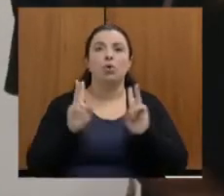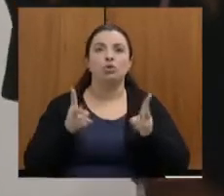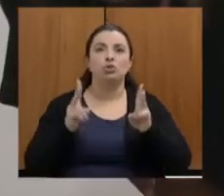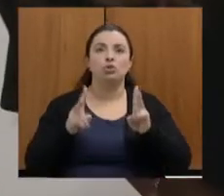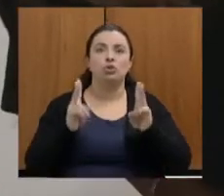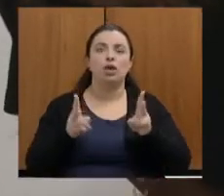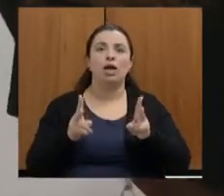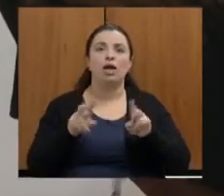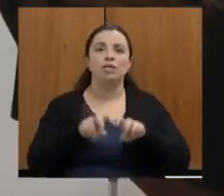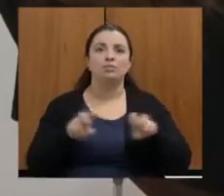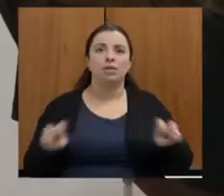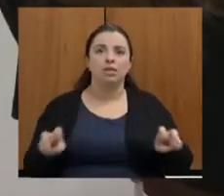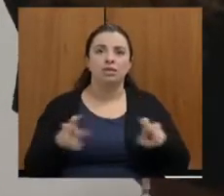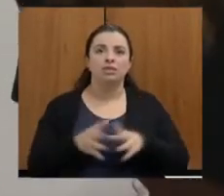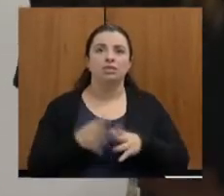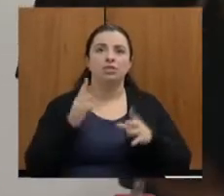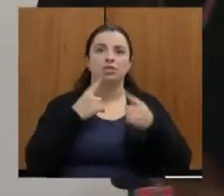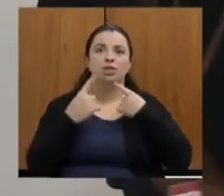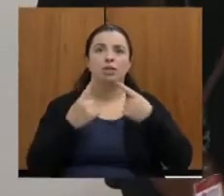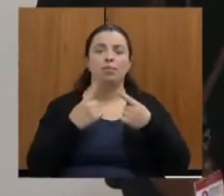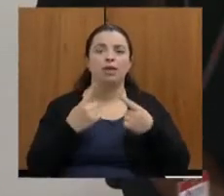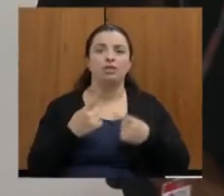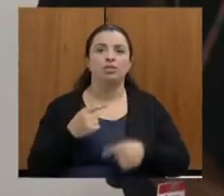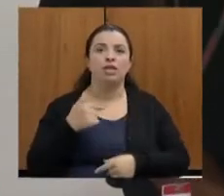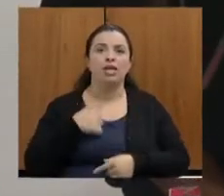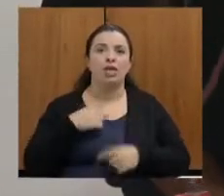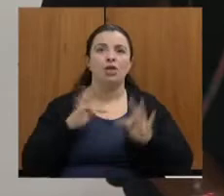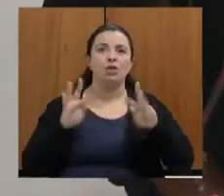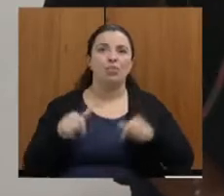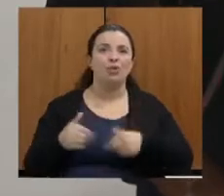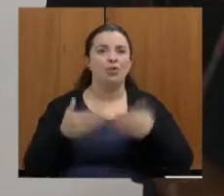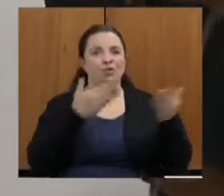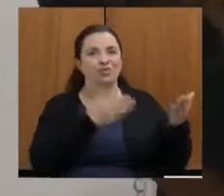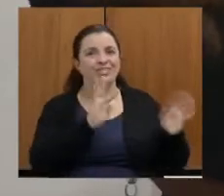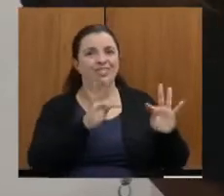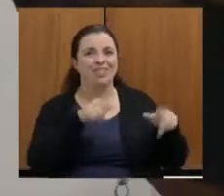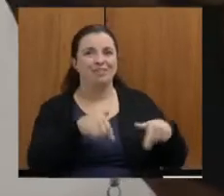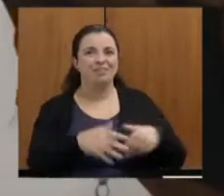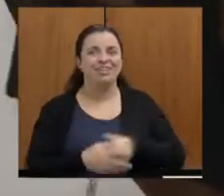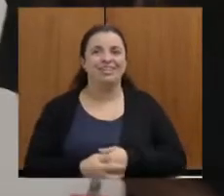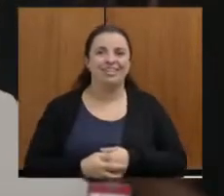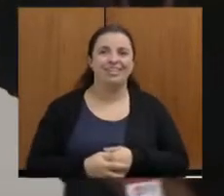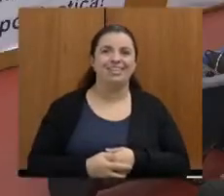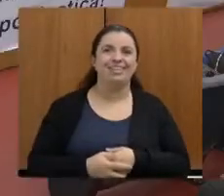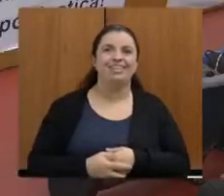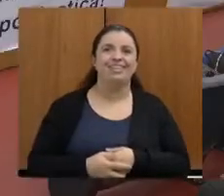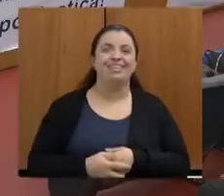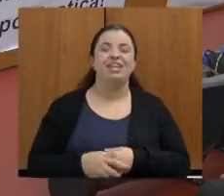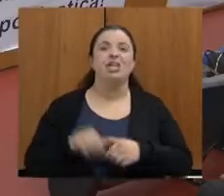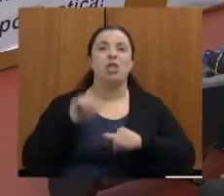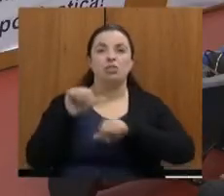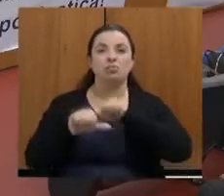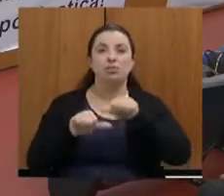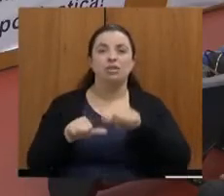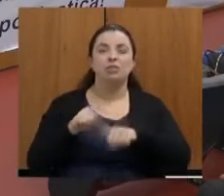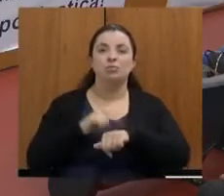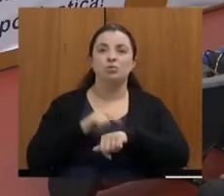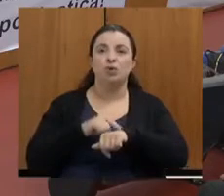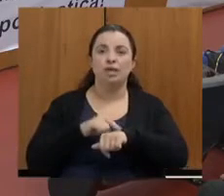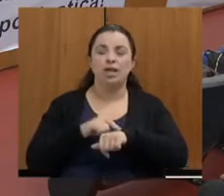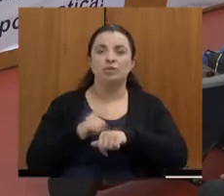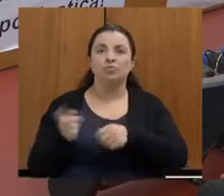eu que ter medo você que termina pode ser eu Mudamos o horário de retorno